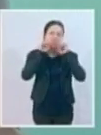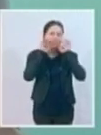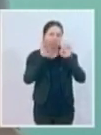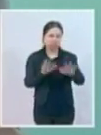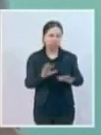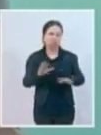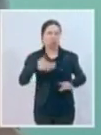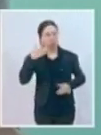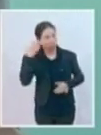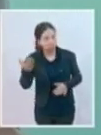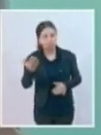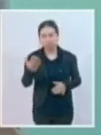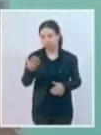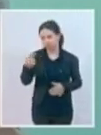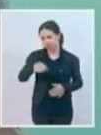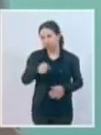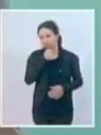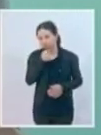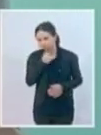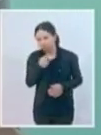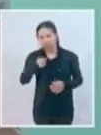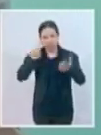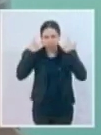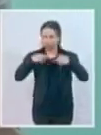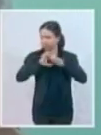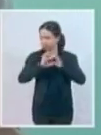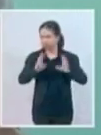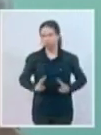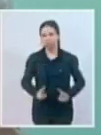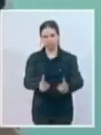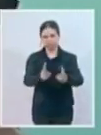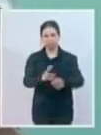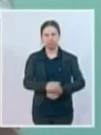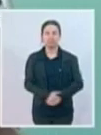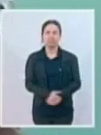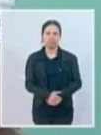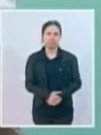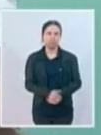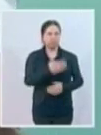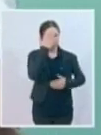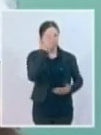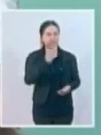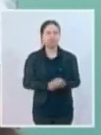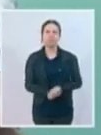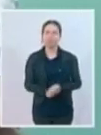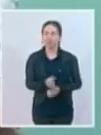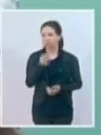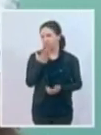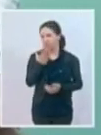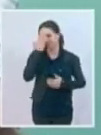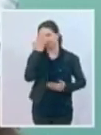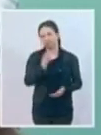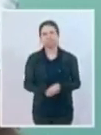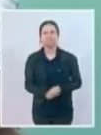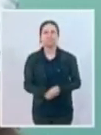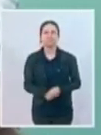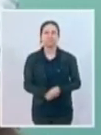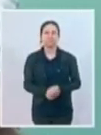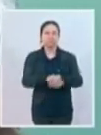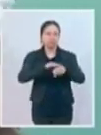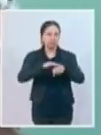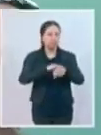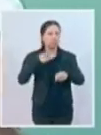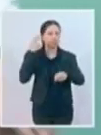honra participar com vocês, estou e sempre estarei à disposição, viu? Ô, vereador, muito obrigada, que bom. E eu que agradeço. E nós falamos com o vereador